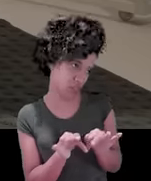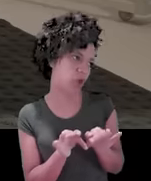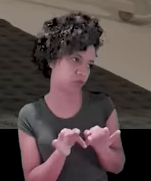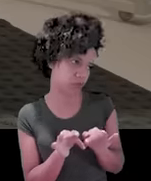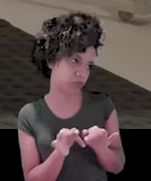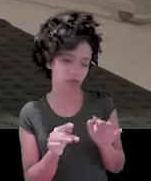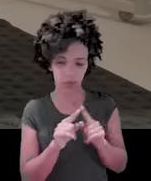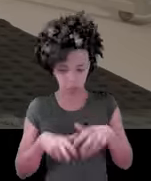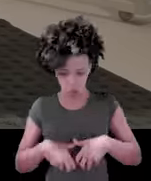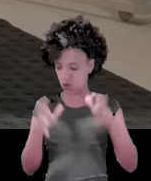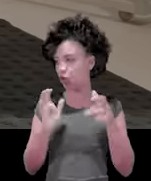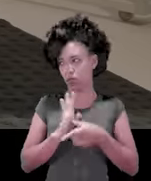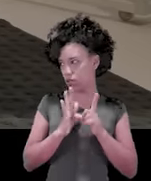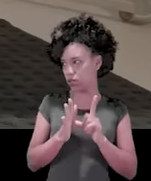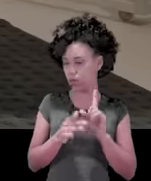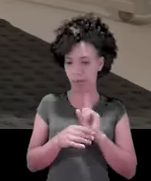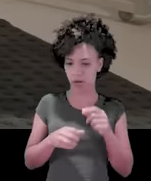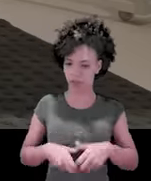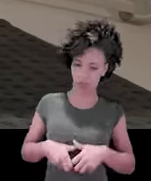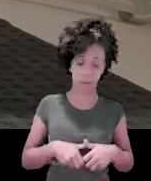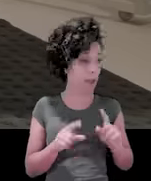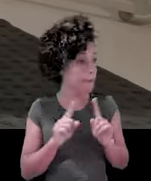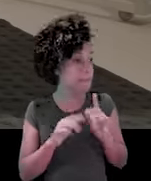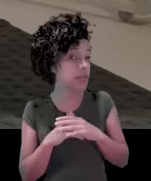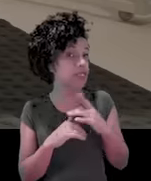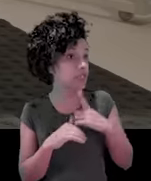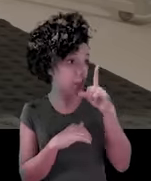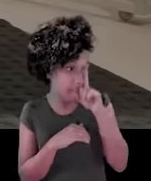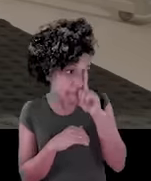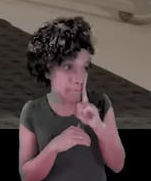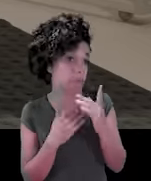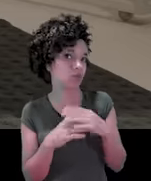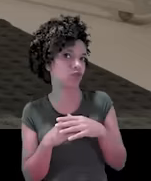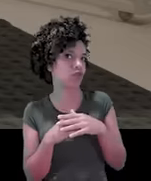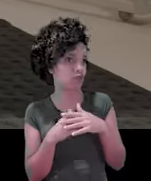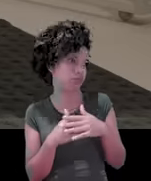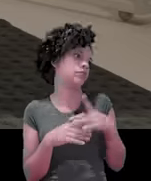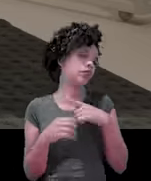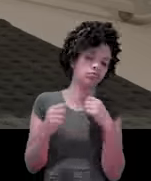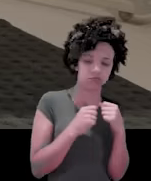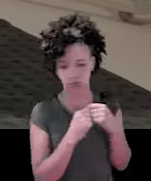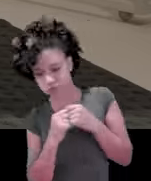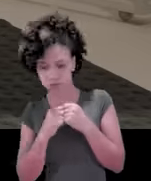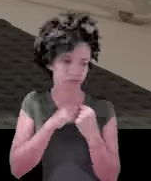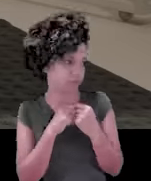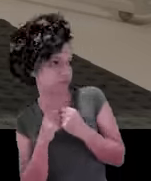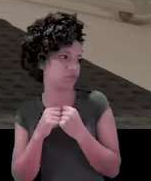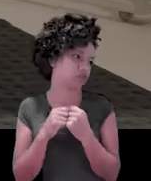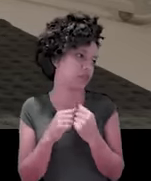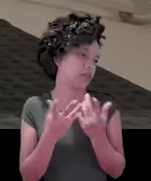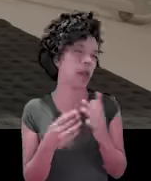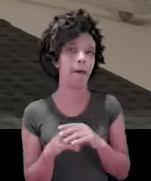Impacto celular precisa se solta antes para não ficar preso você lá e a mãe sair ocorreu expedido sem bater viu né no grupo então